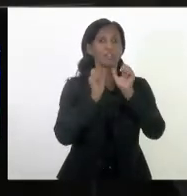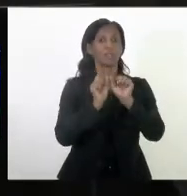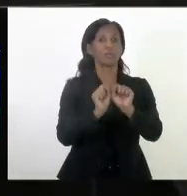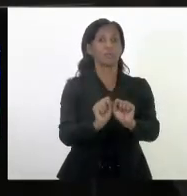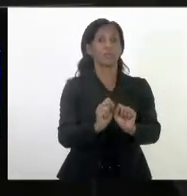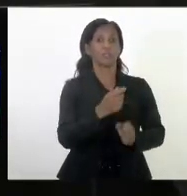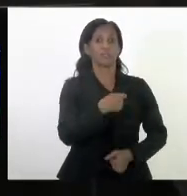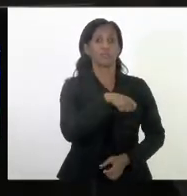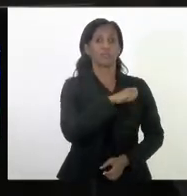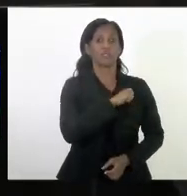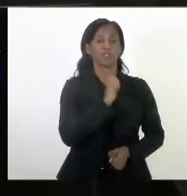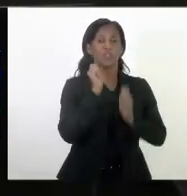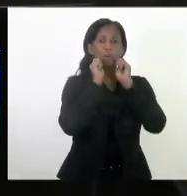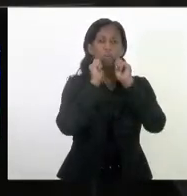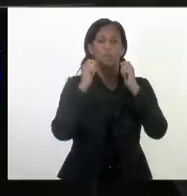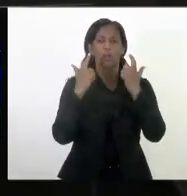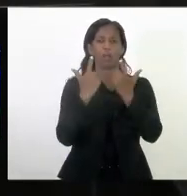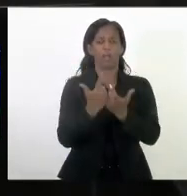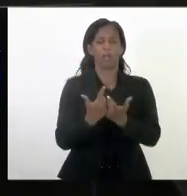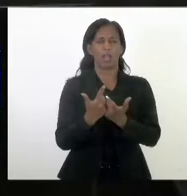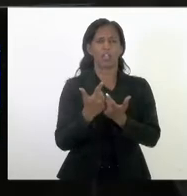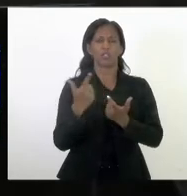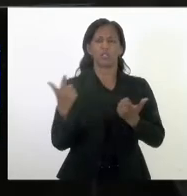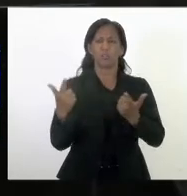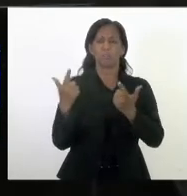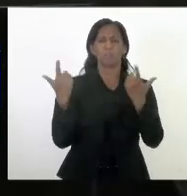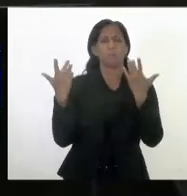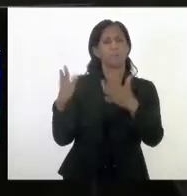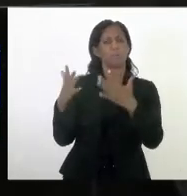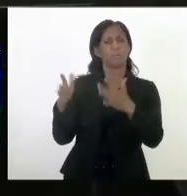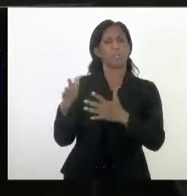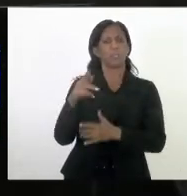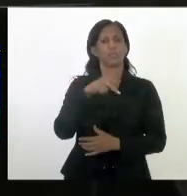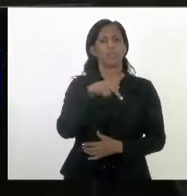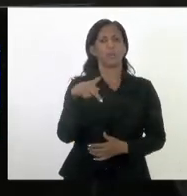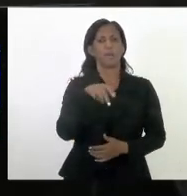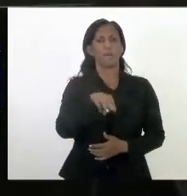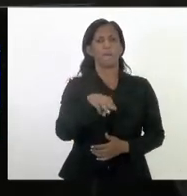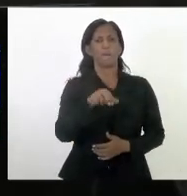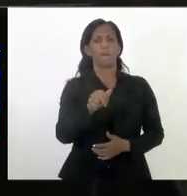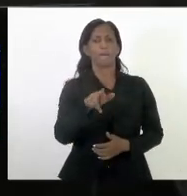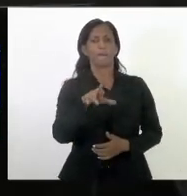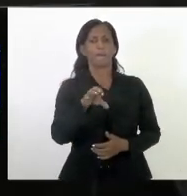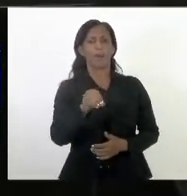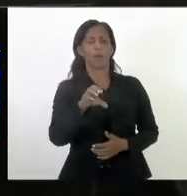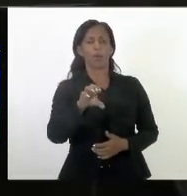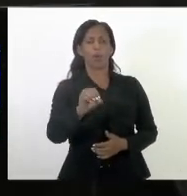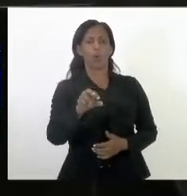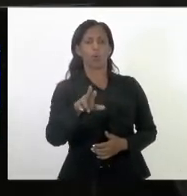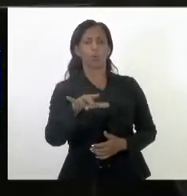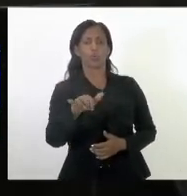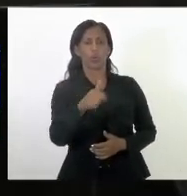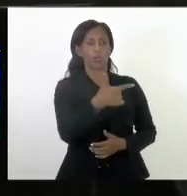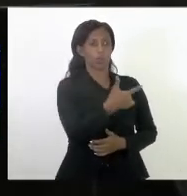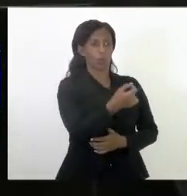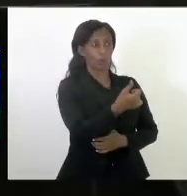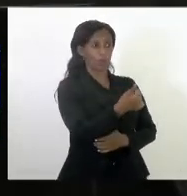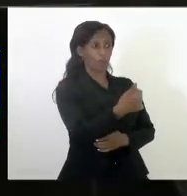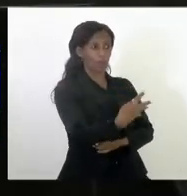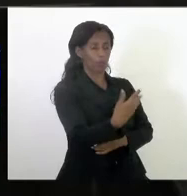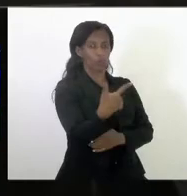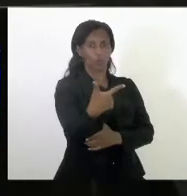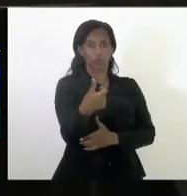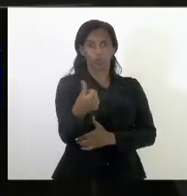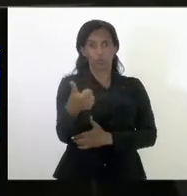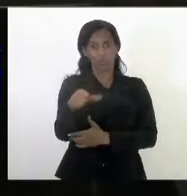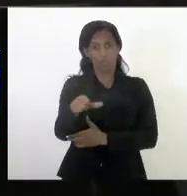Alerj, que eu sempre cito, saúdo o professor Mauro Osório e sua equipe, entre 2014 e 2019,